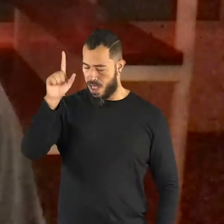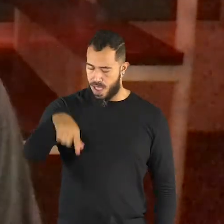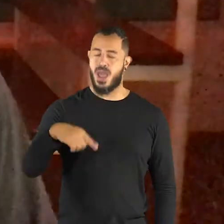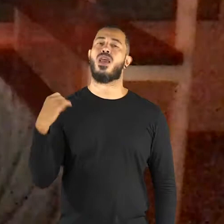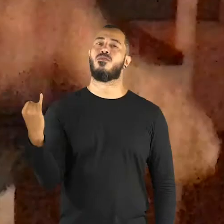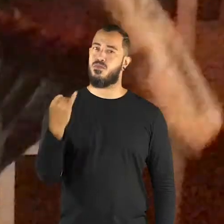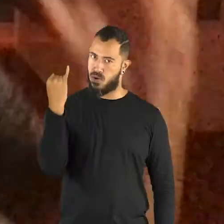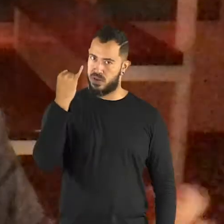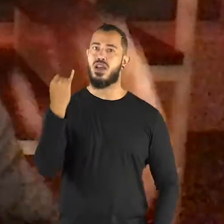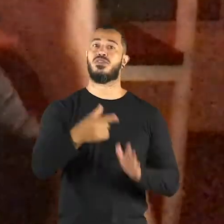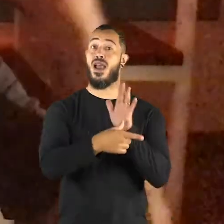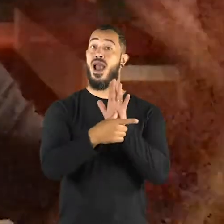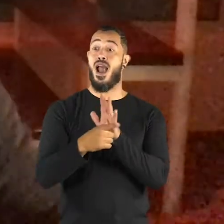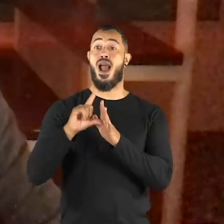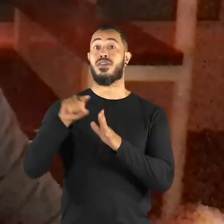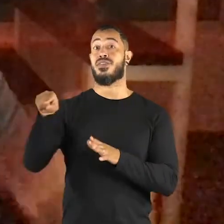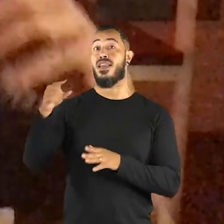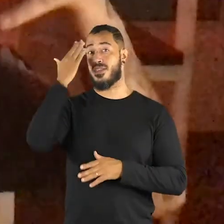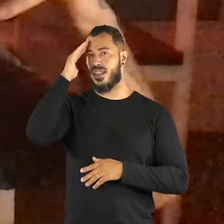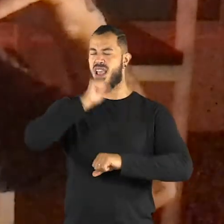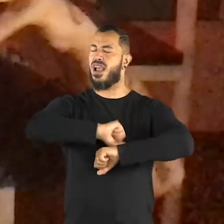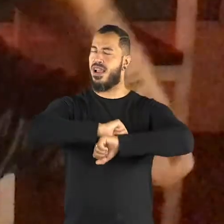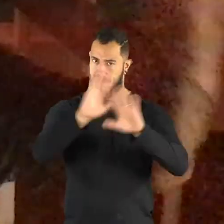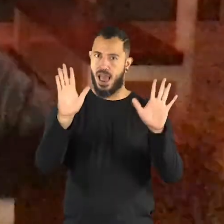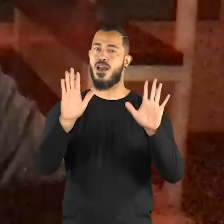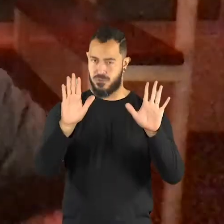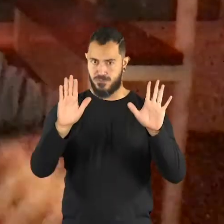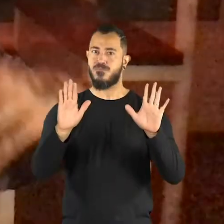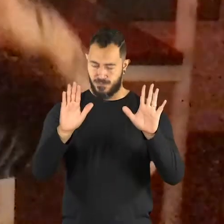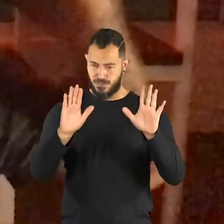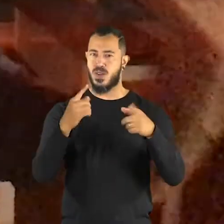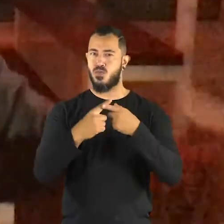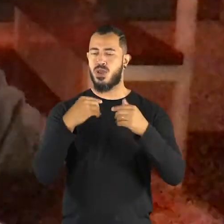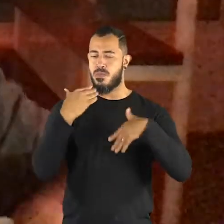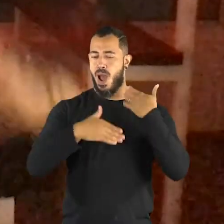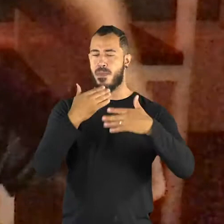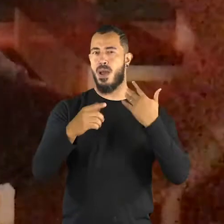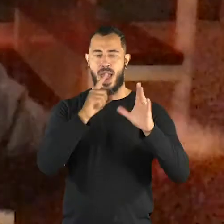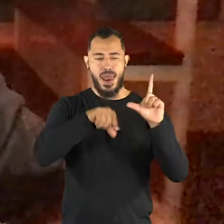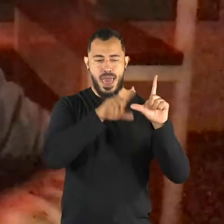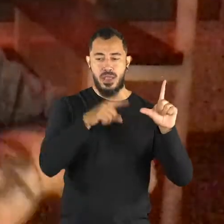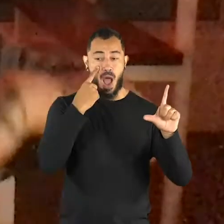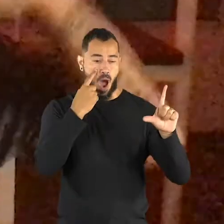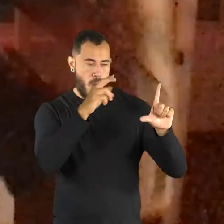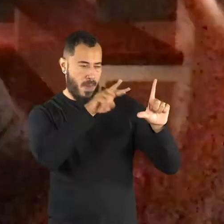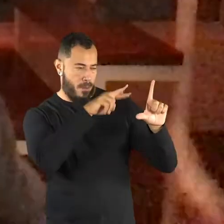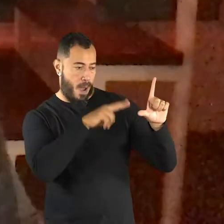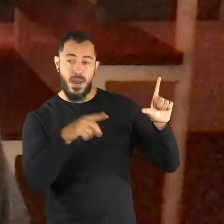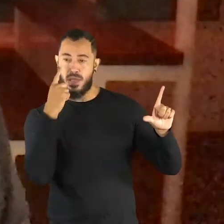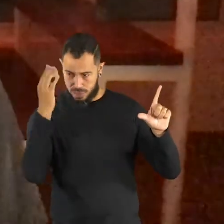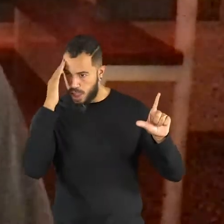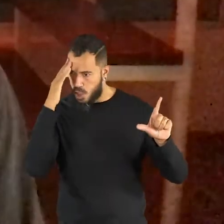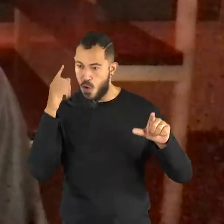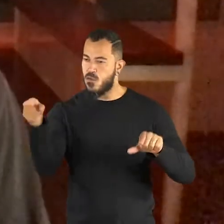de filmagem. Faça entendê-lo, os processos, o que diz a música, o que diz a letra, onde você quer